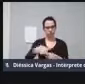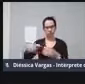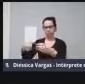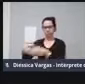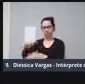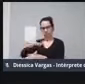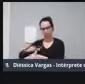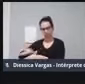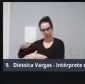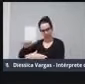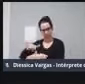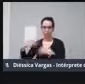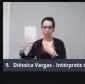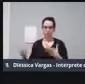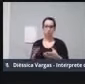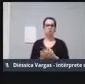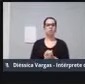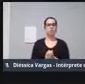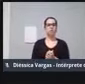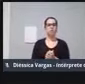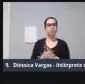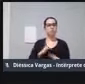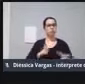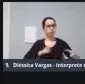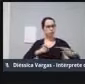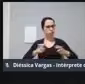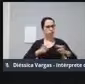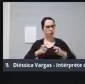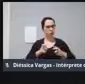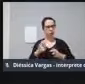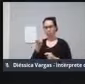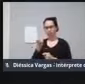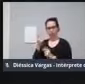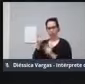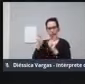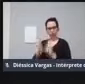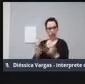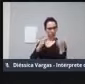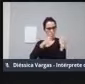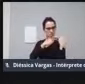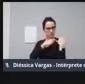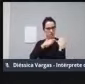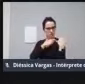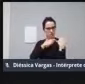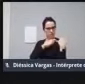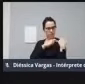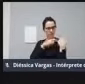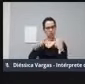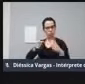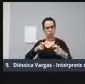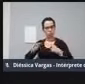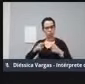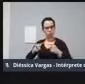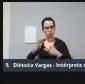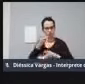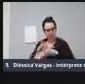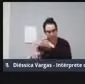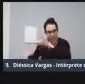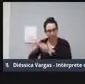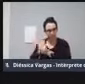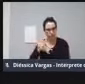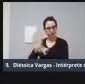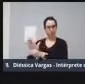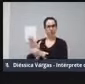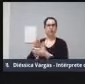participou, né, do jogo, havia um pesquisador responsável para mediar o jogo com os grupos. Então, esse mediador,